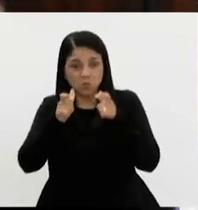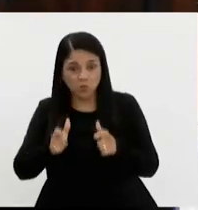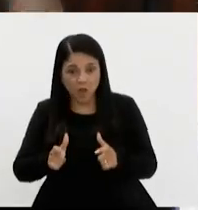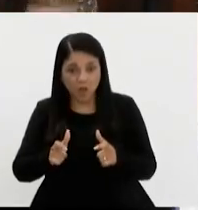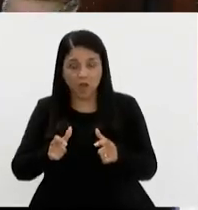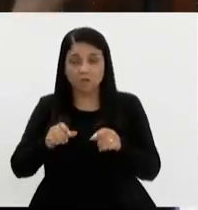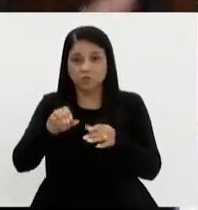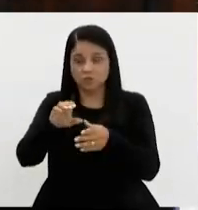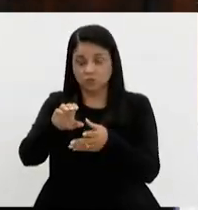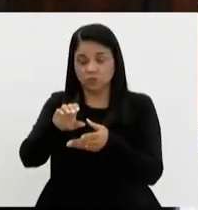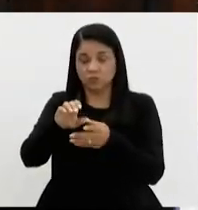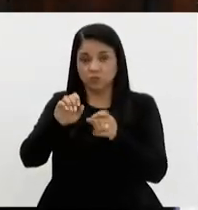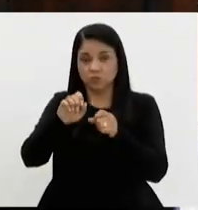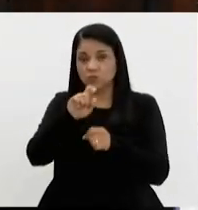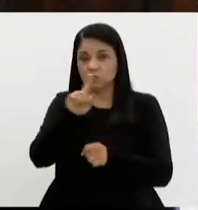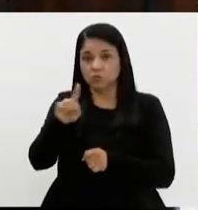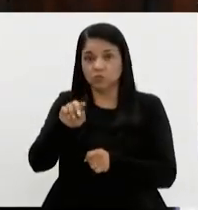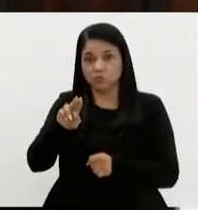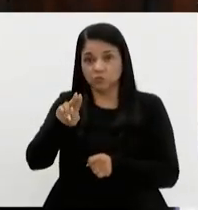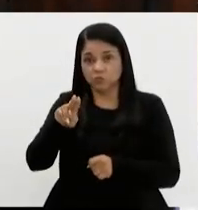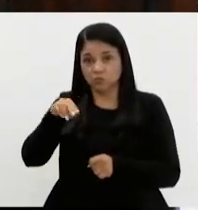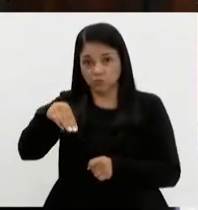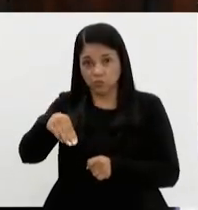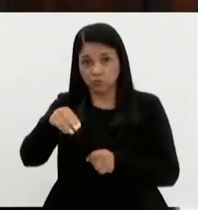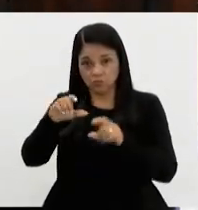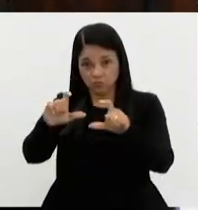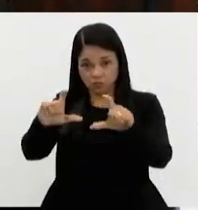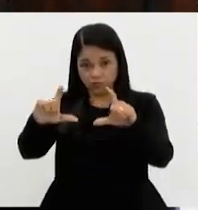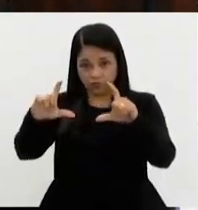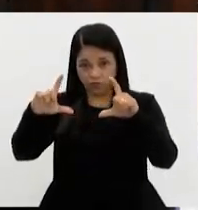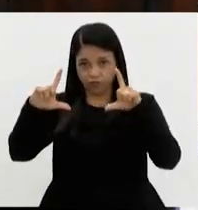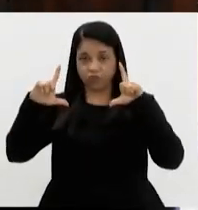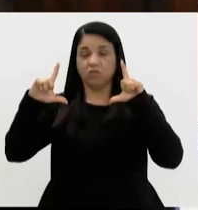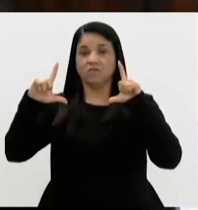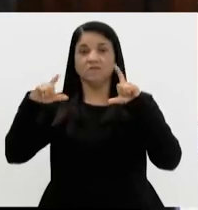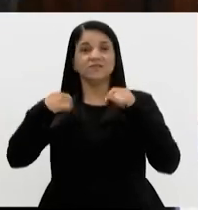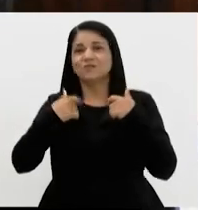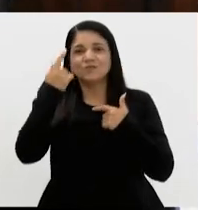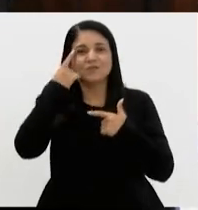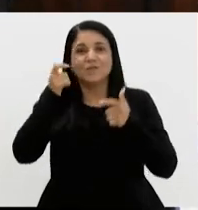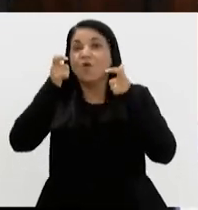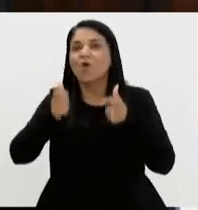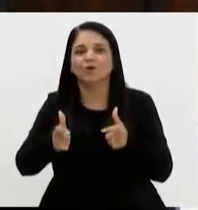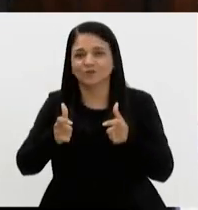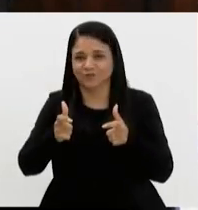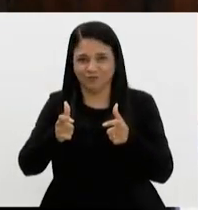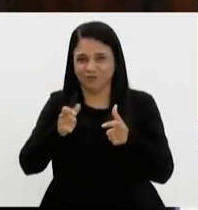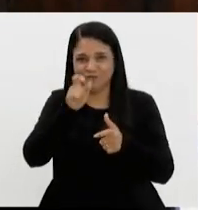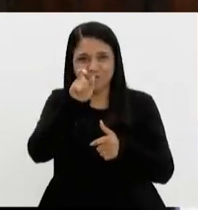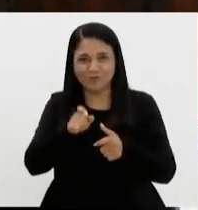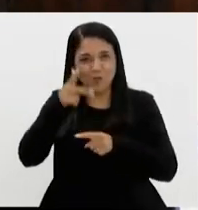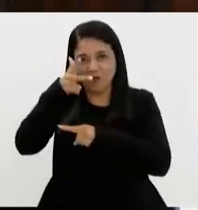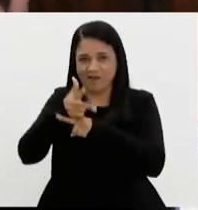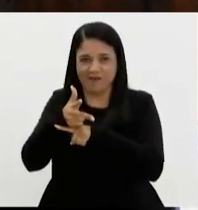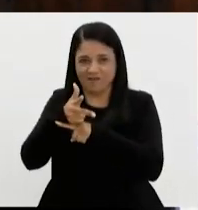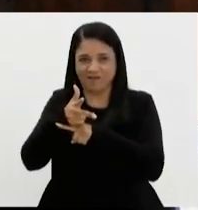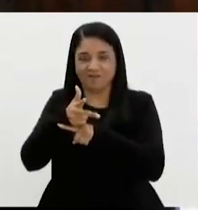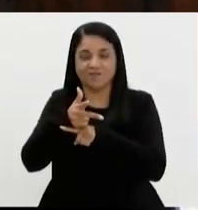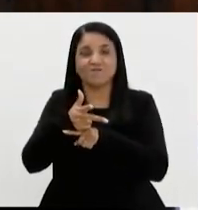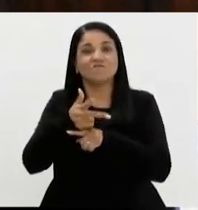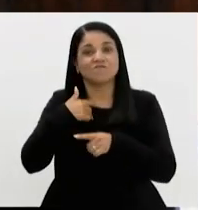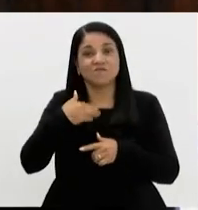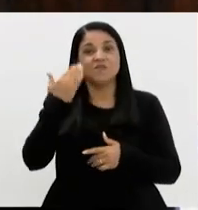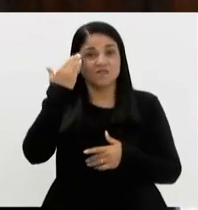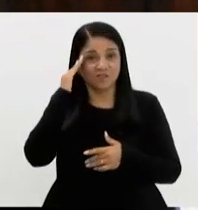uma tela você pode fazer qualquer coisa que o vale esse foi meu entendimento e vejo que em alguma medida esse entendimento que foi vencido à época